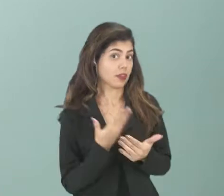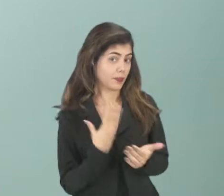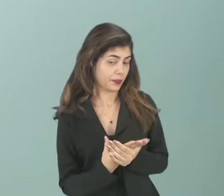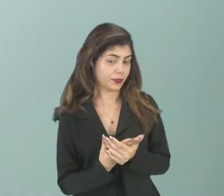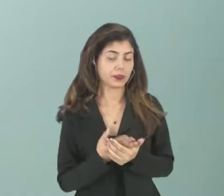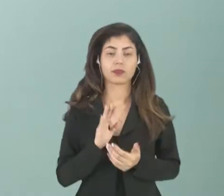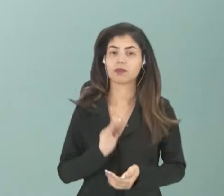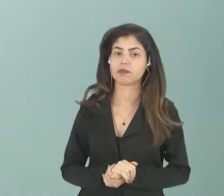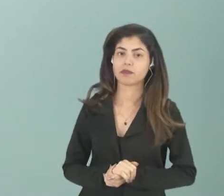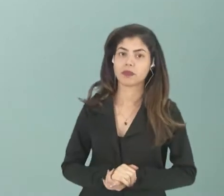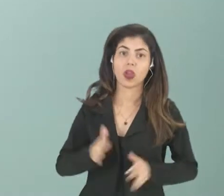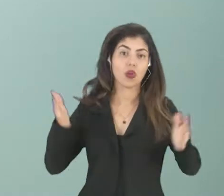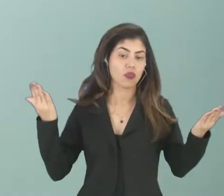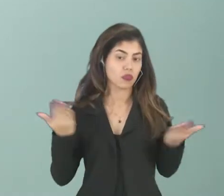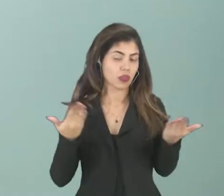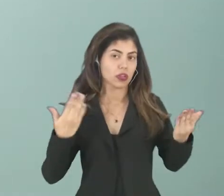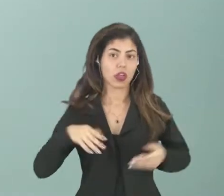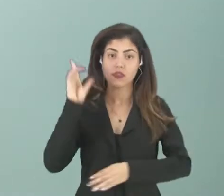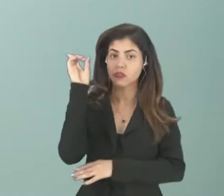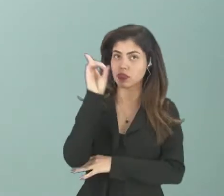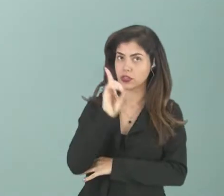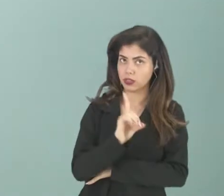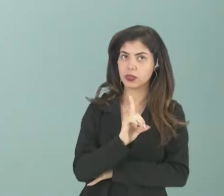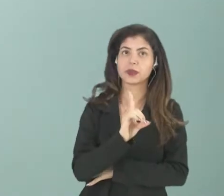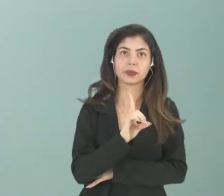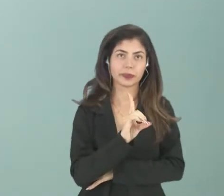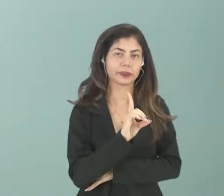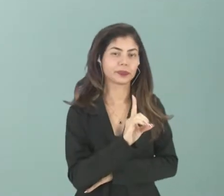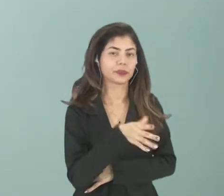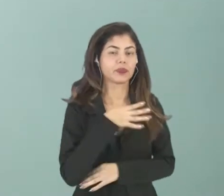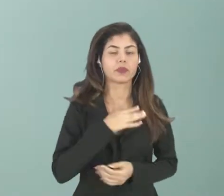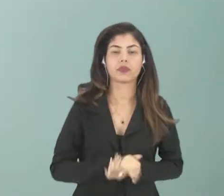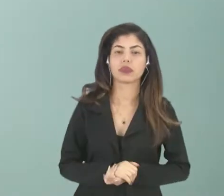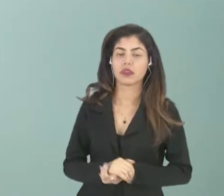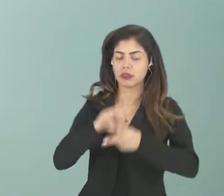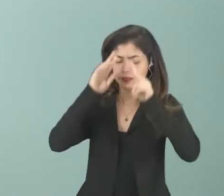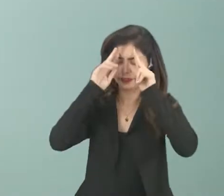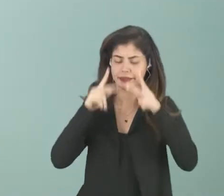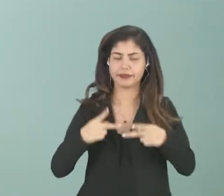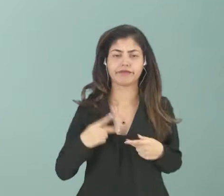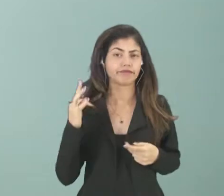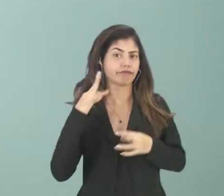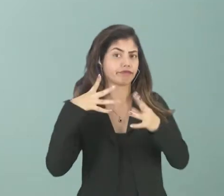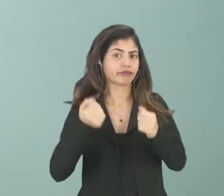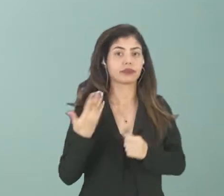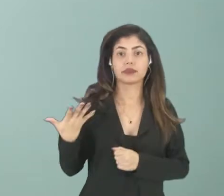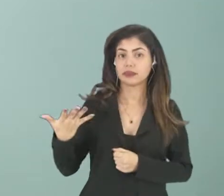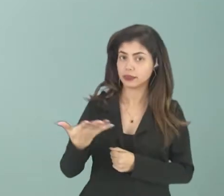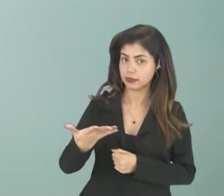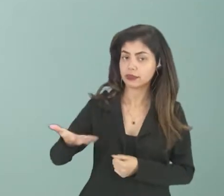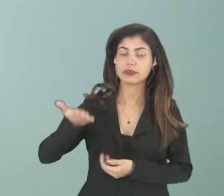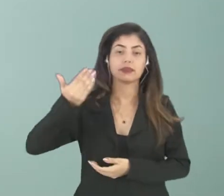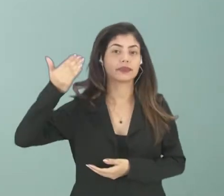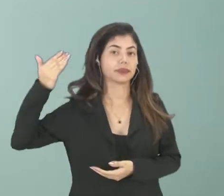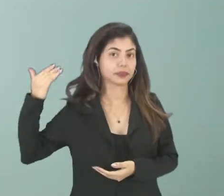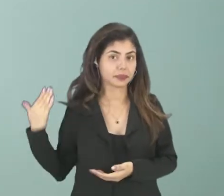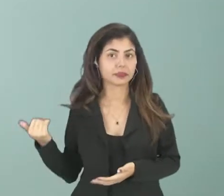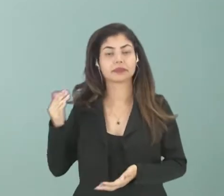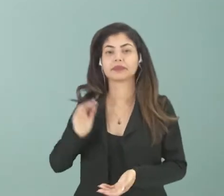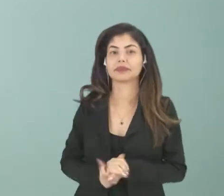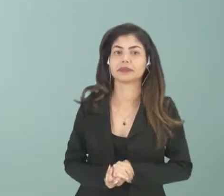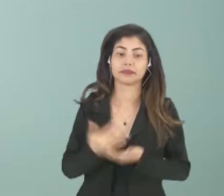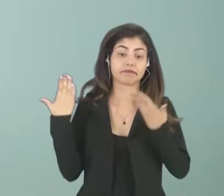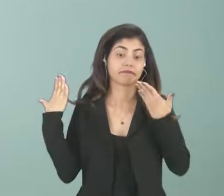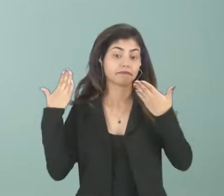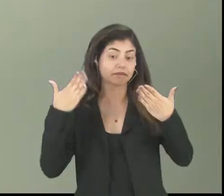aulas com uma aula sobre direitos humanos. A gente já tem toda uma base teórica nas aulas anteriores e hoje o objetivo